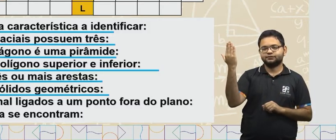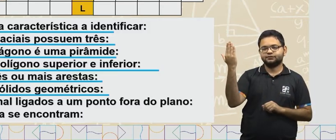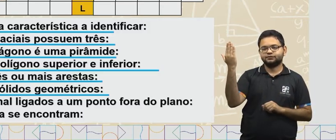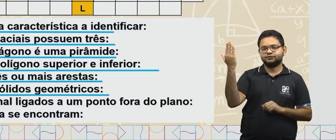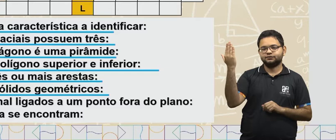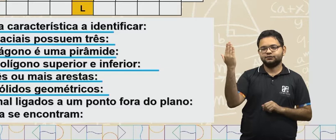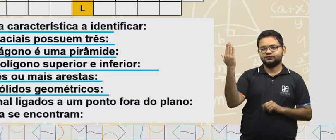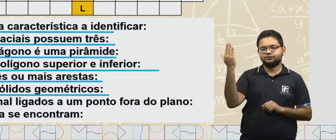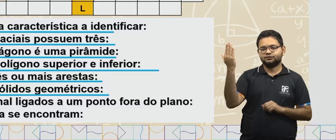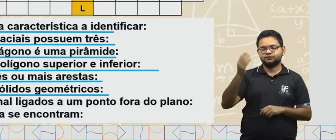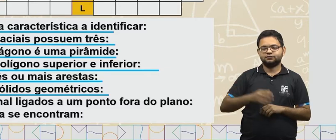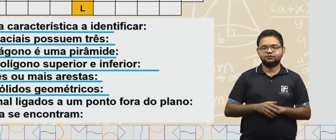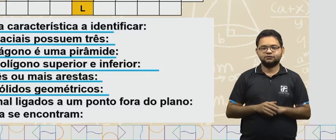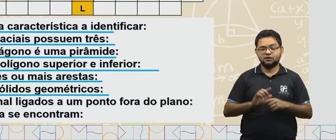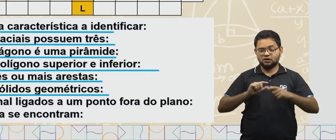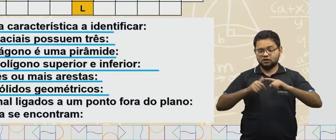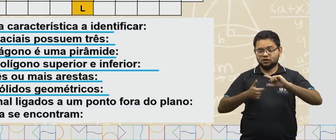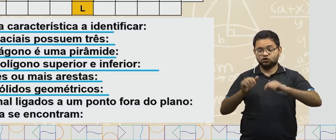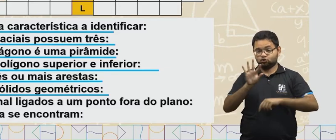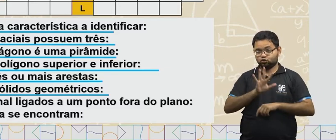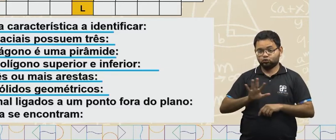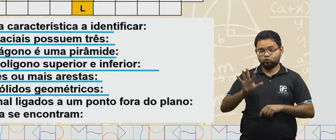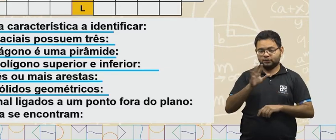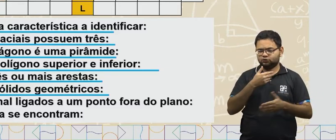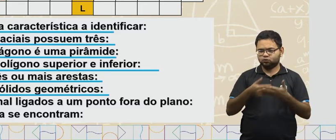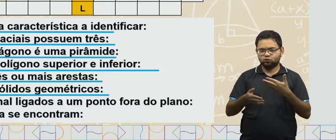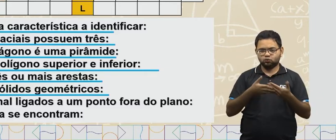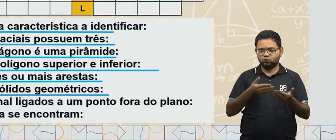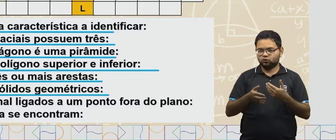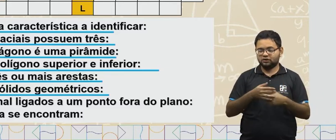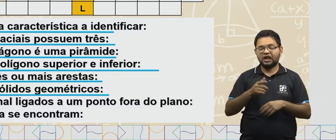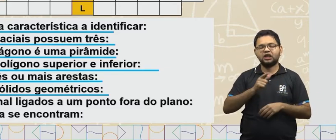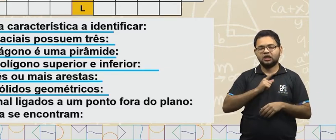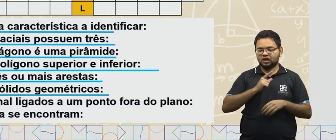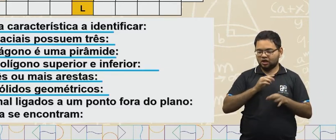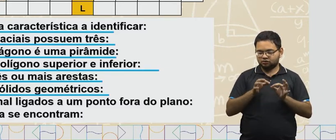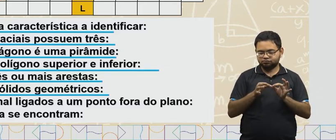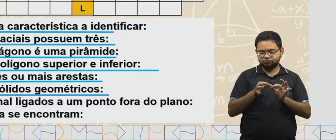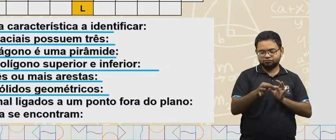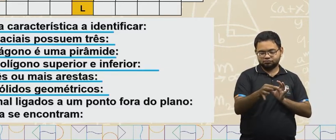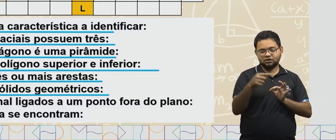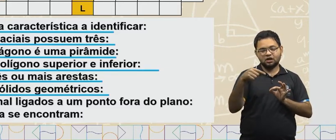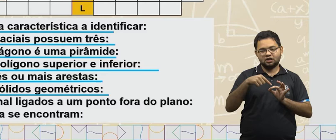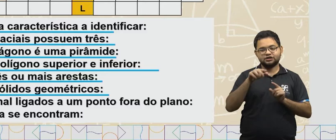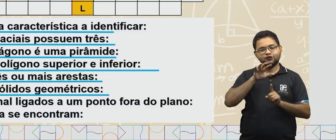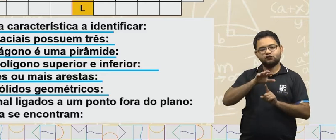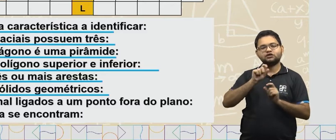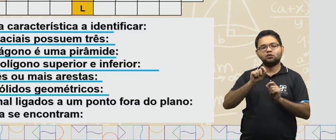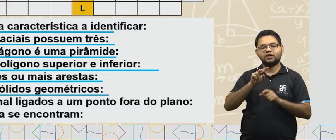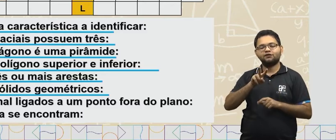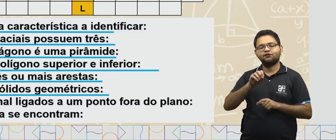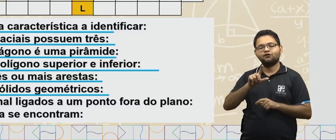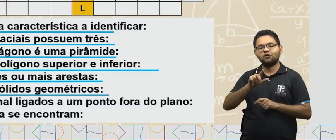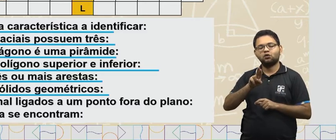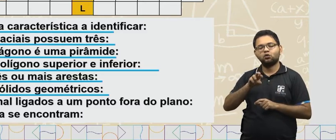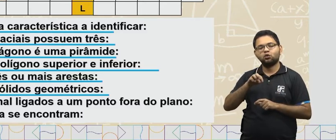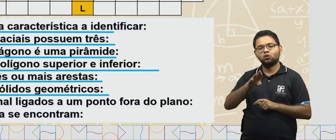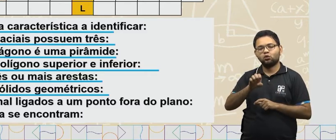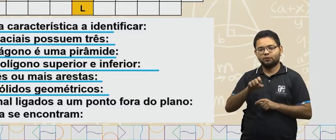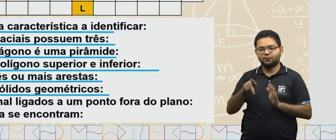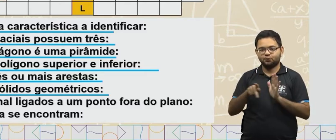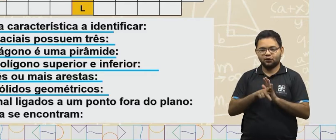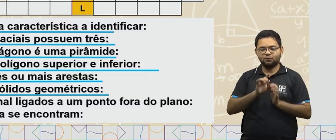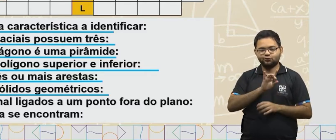profundidade. Olha só, todos os sólidos geométricos ganham essa terceira dimensão, que é a profundidade, é o